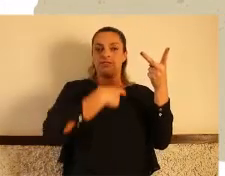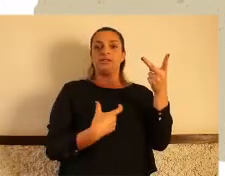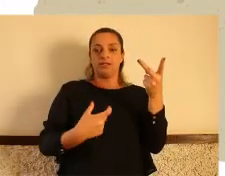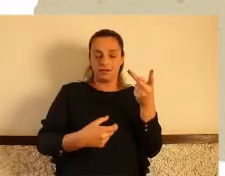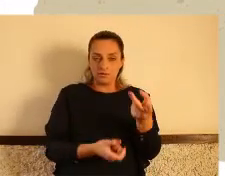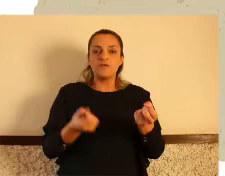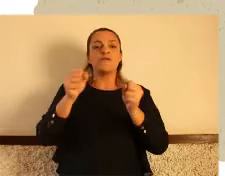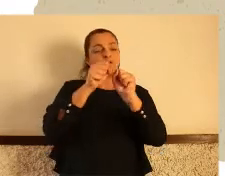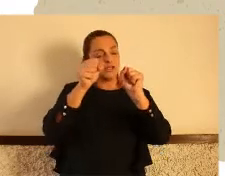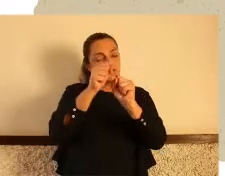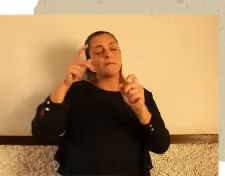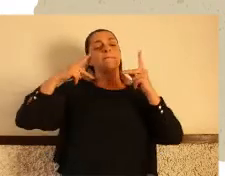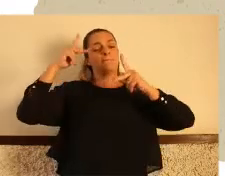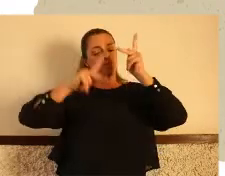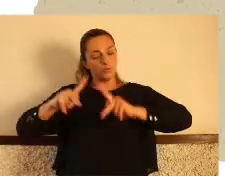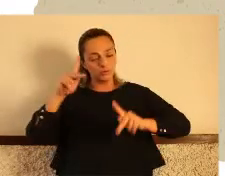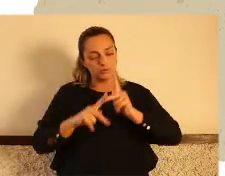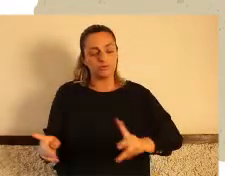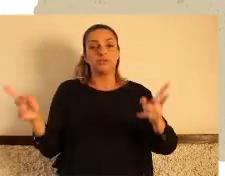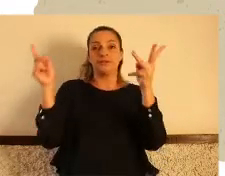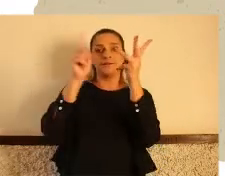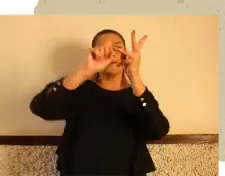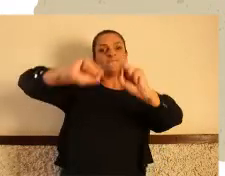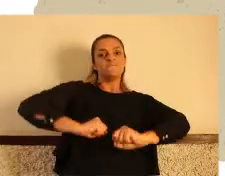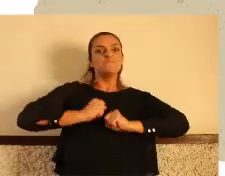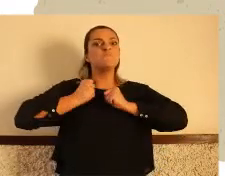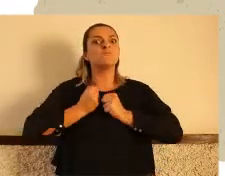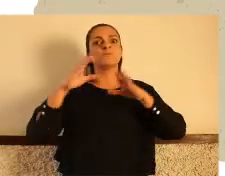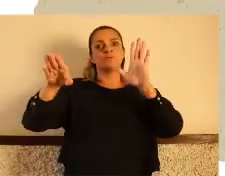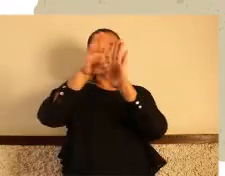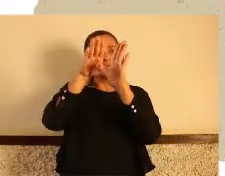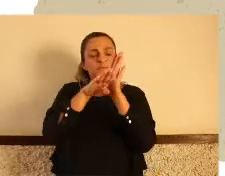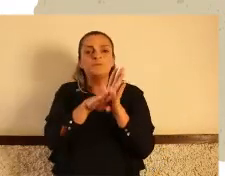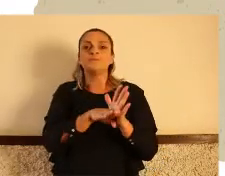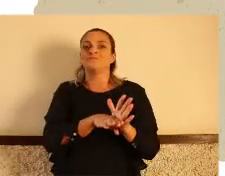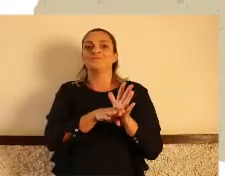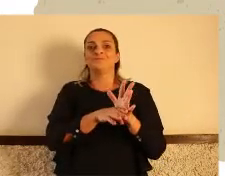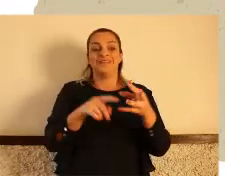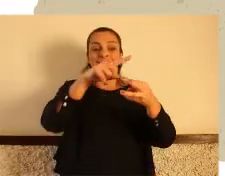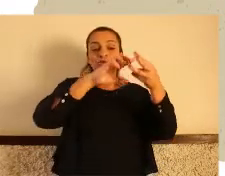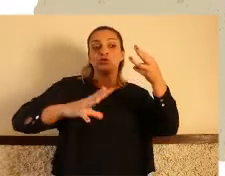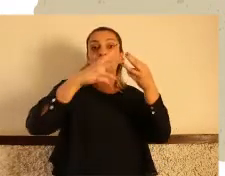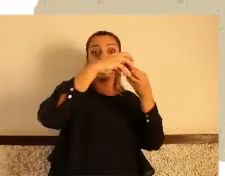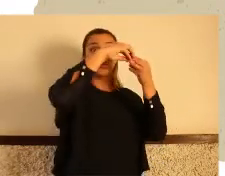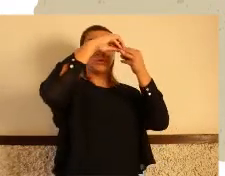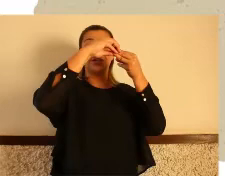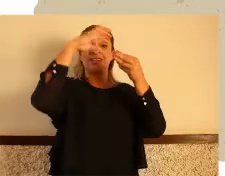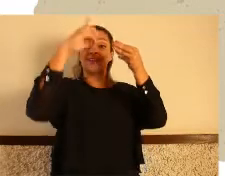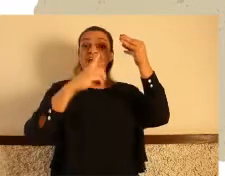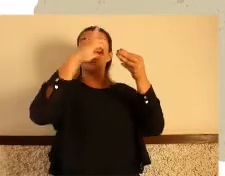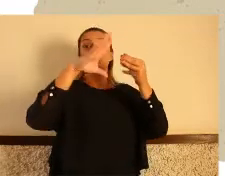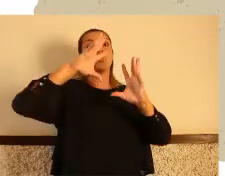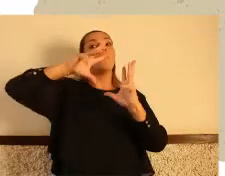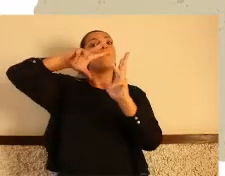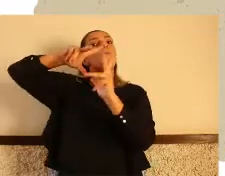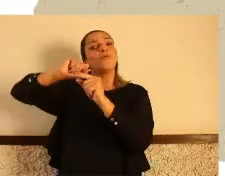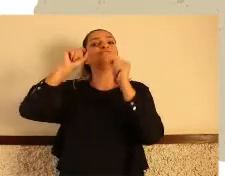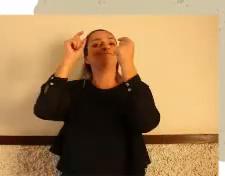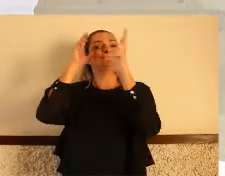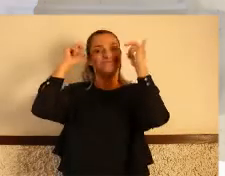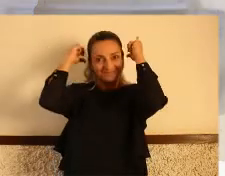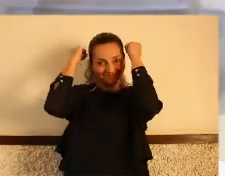e participação política e a luta de classes dão a tônica, a dinâmica do mundo